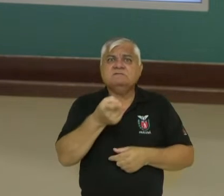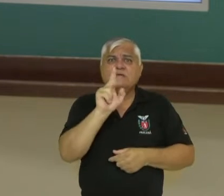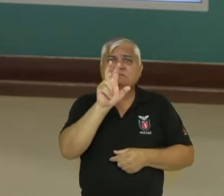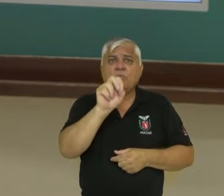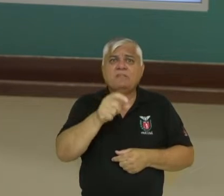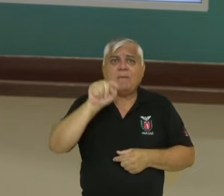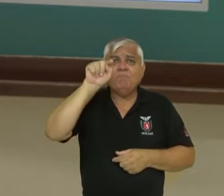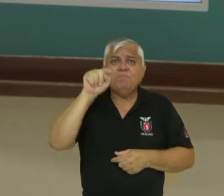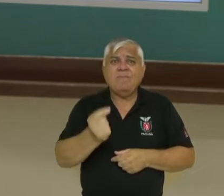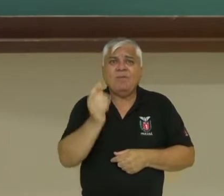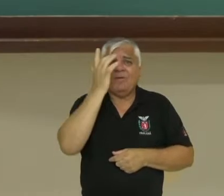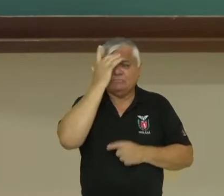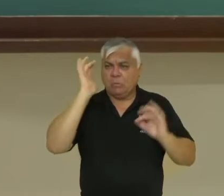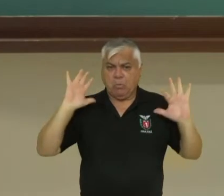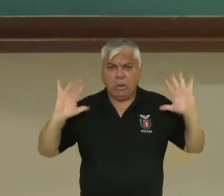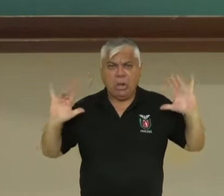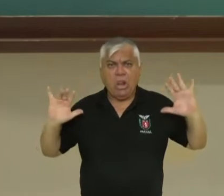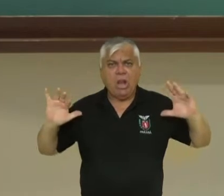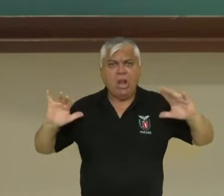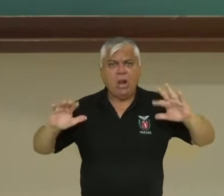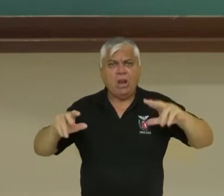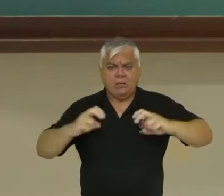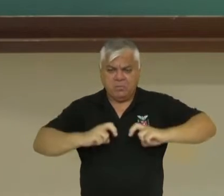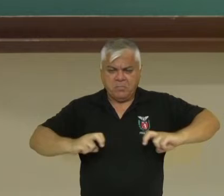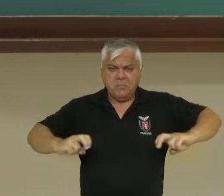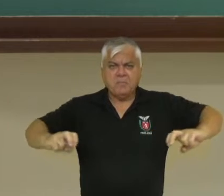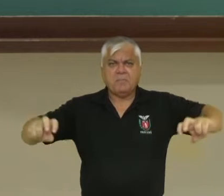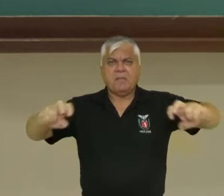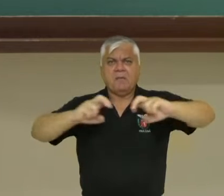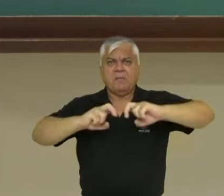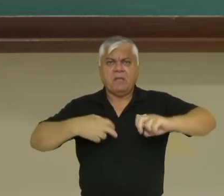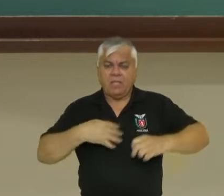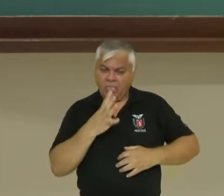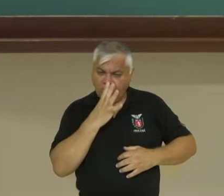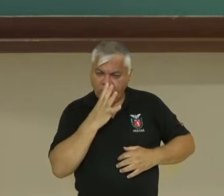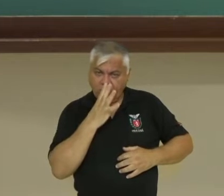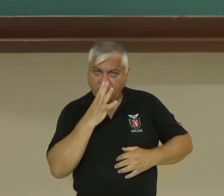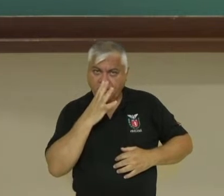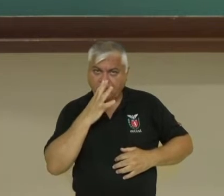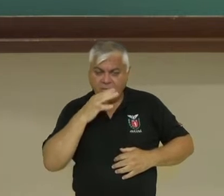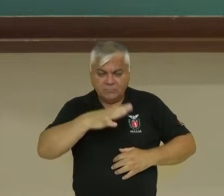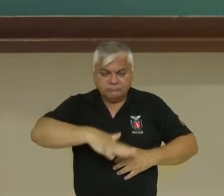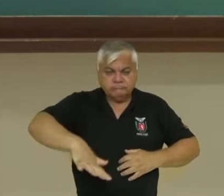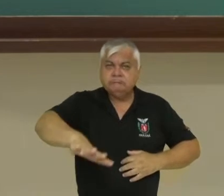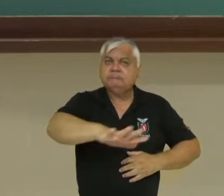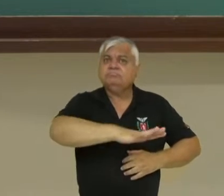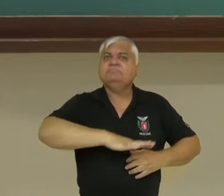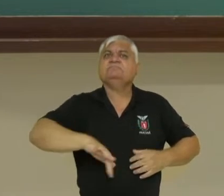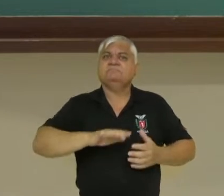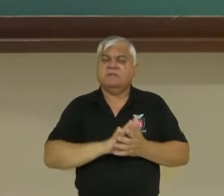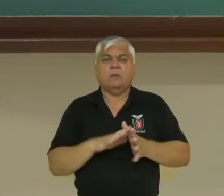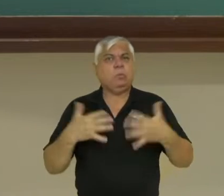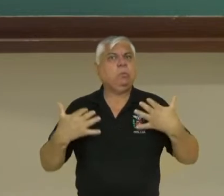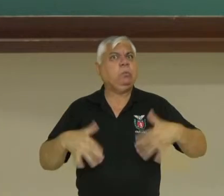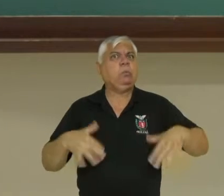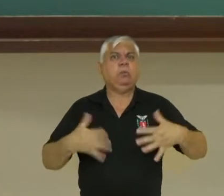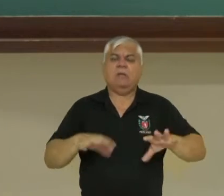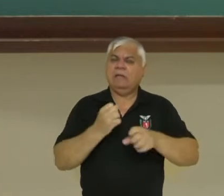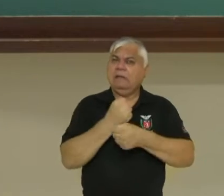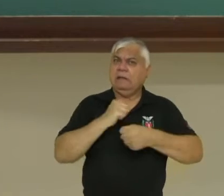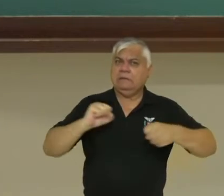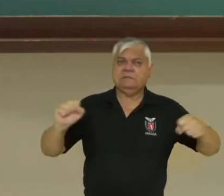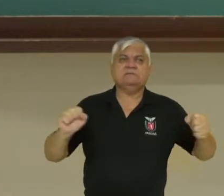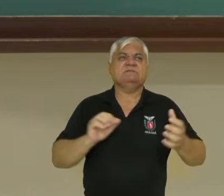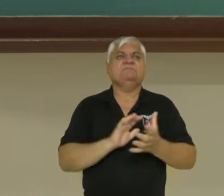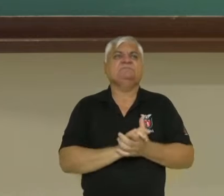150 mil espectadores sentados ali ao redor para assistir essas apresentações. Então, uma capacidade muito grande de público,